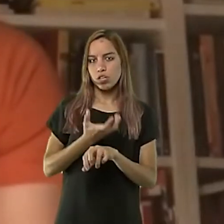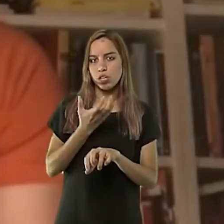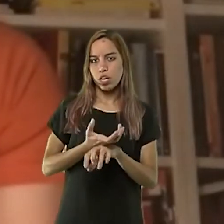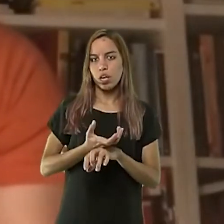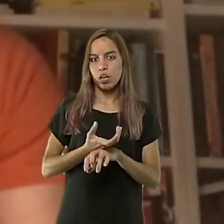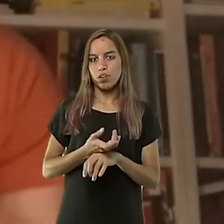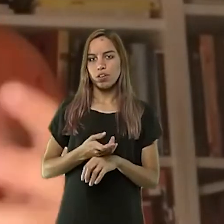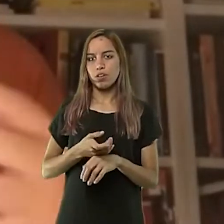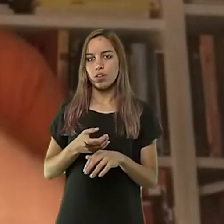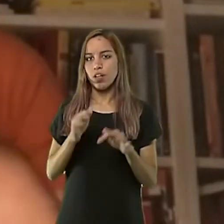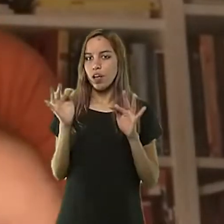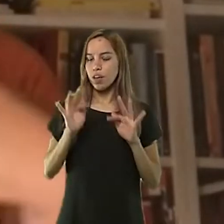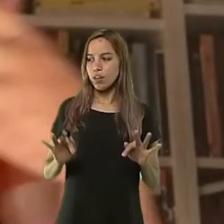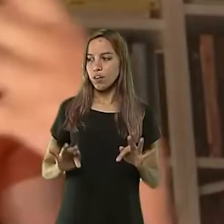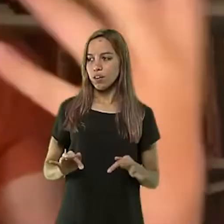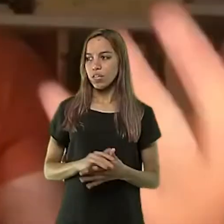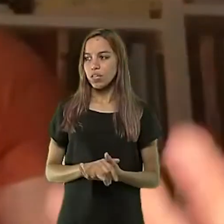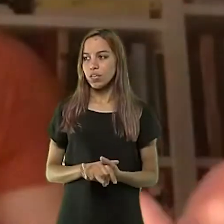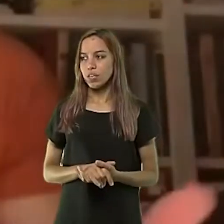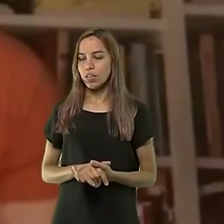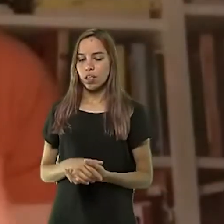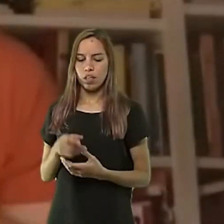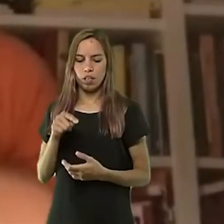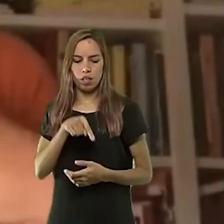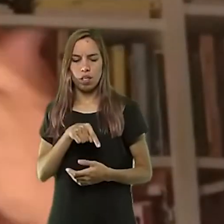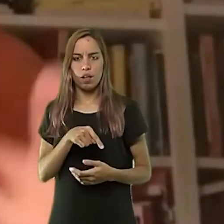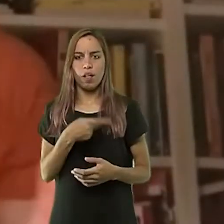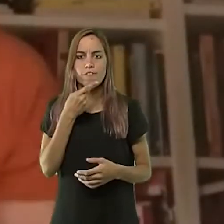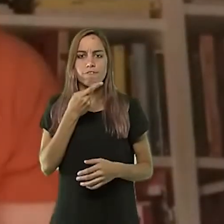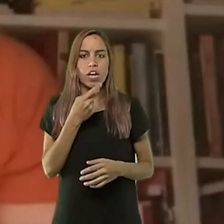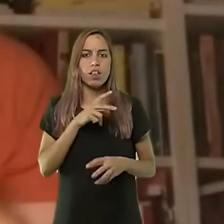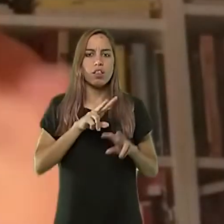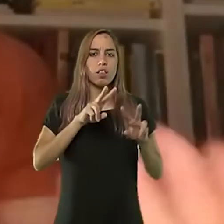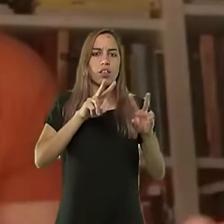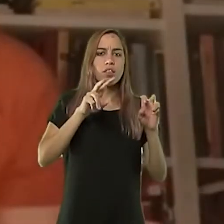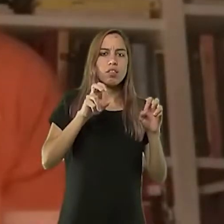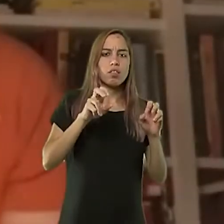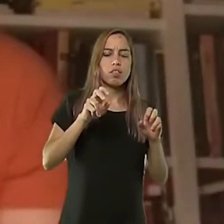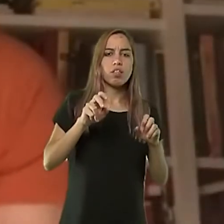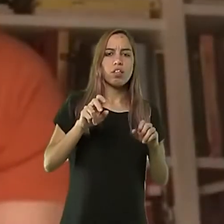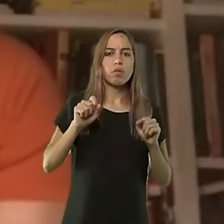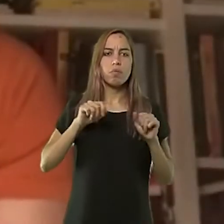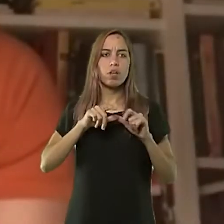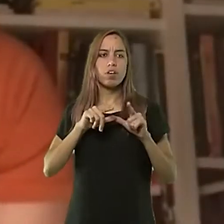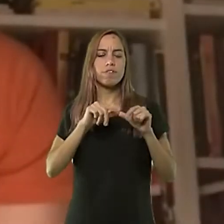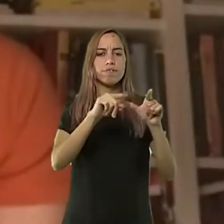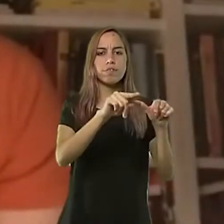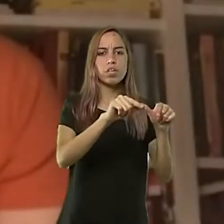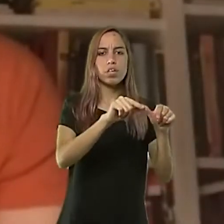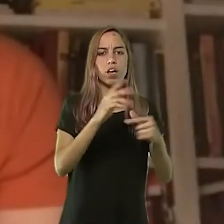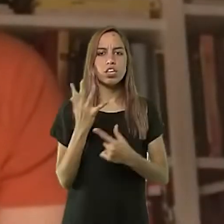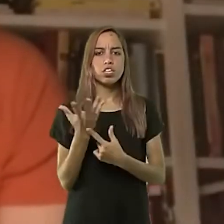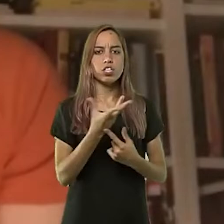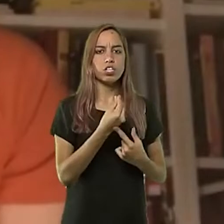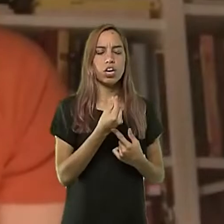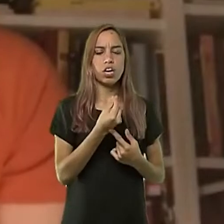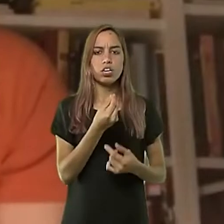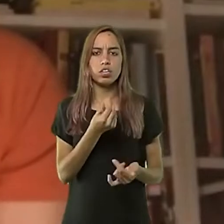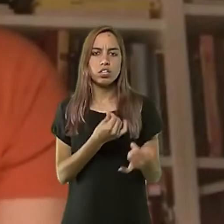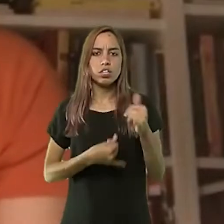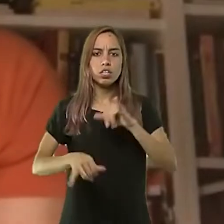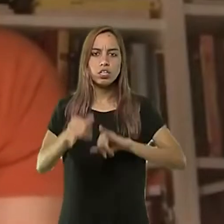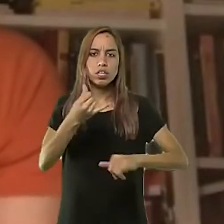de ensaios, relatos de viagem sobre literatura, arte, filosofia, ciência, etc.